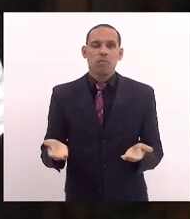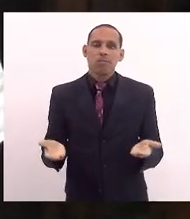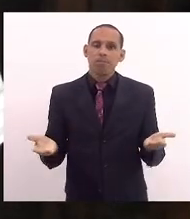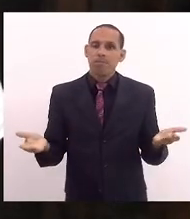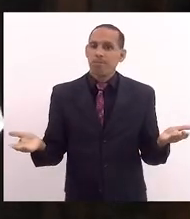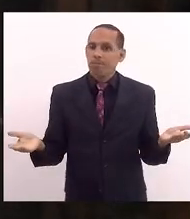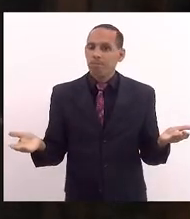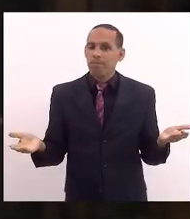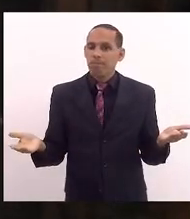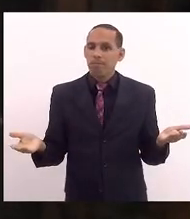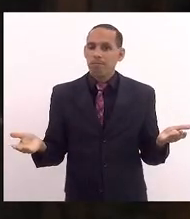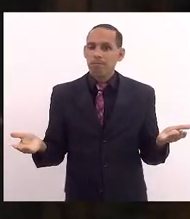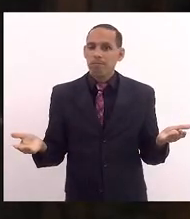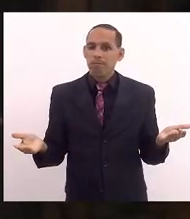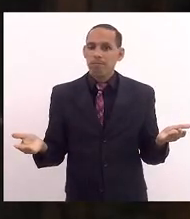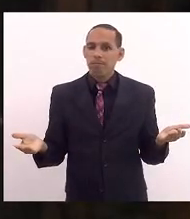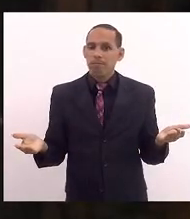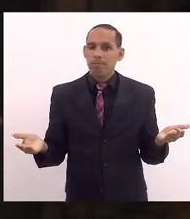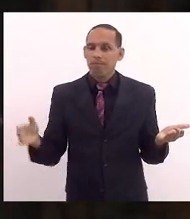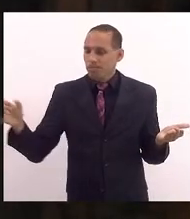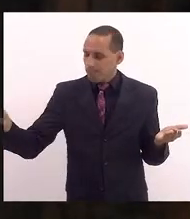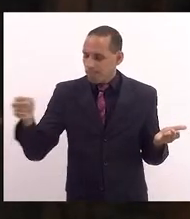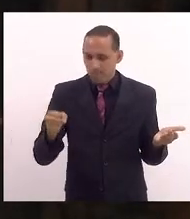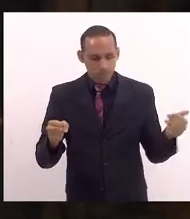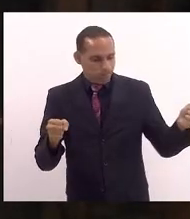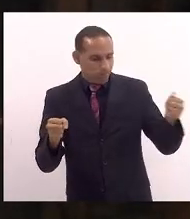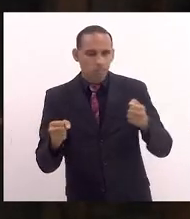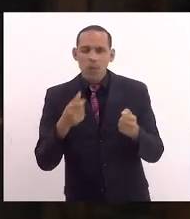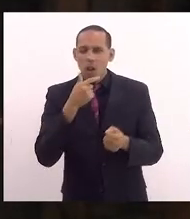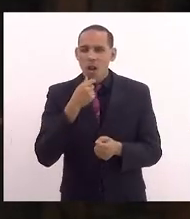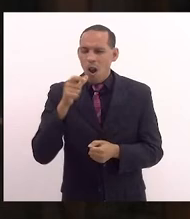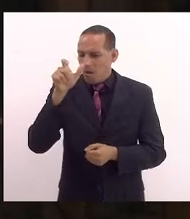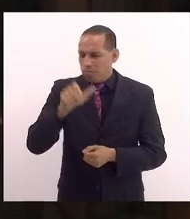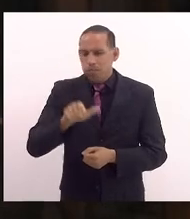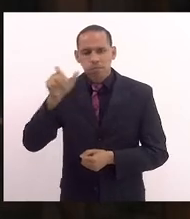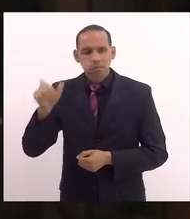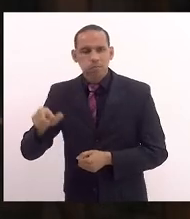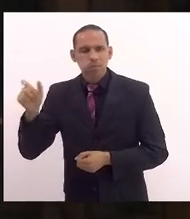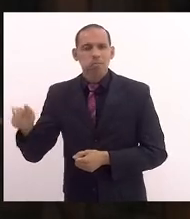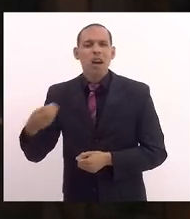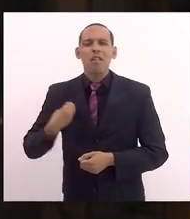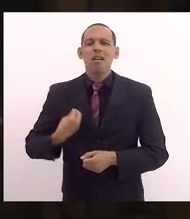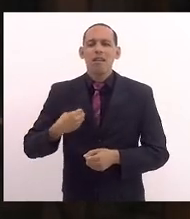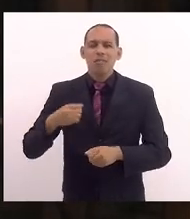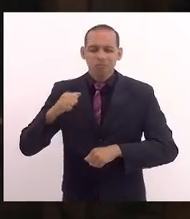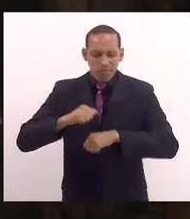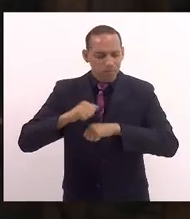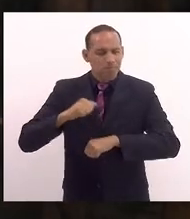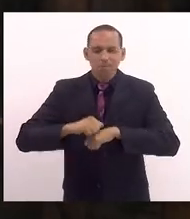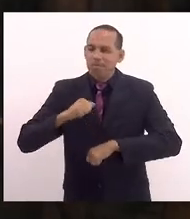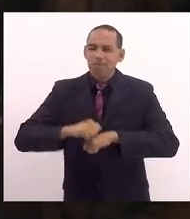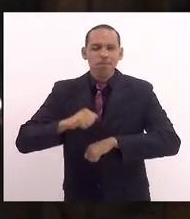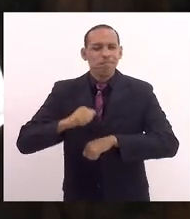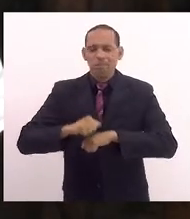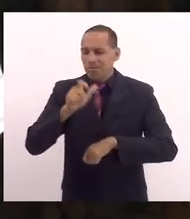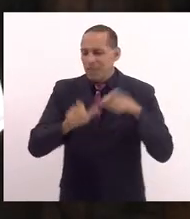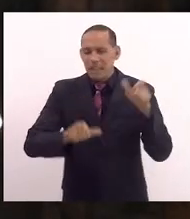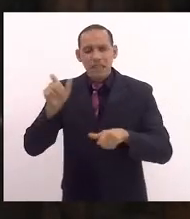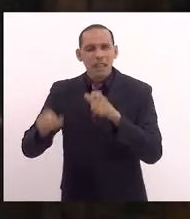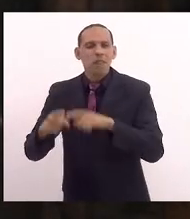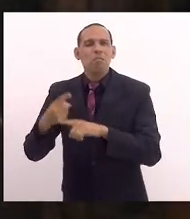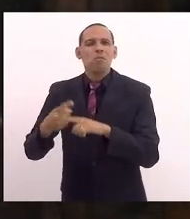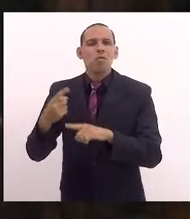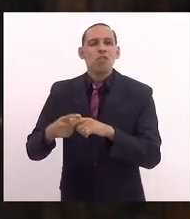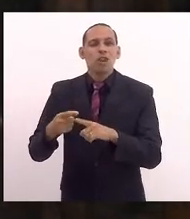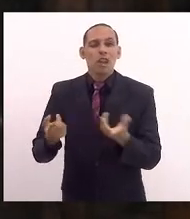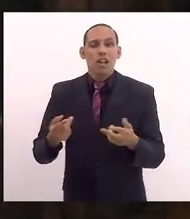Então, ao reunir esses homens que são endurecidos pela vida, endurecidos pela construção do gênero